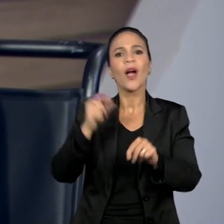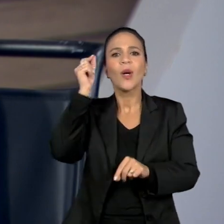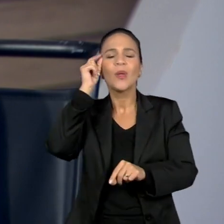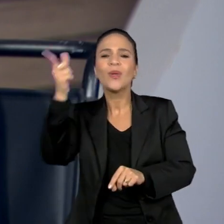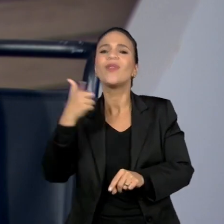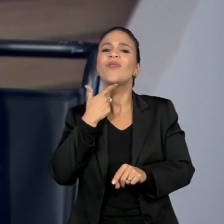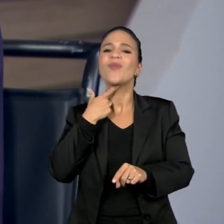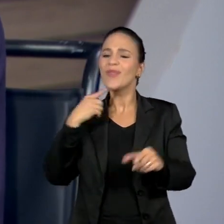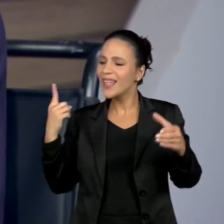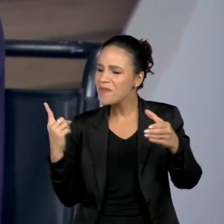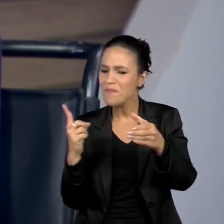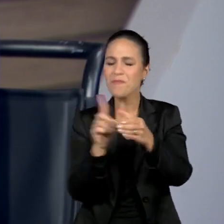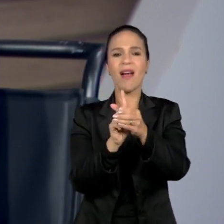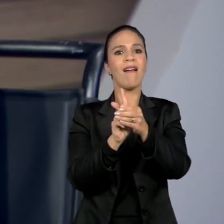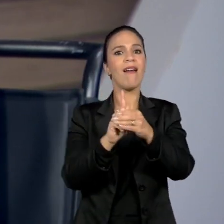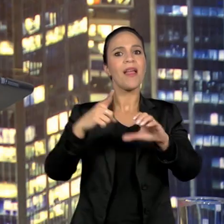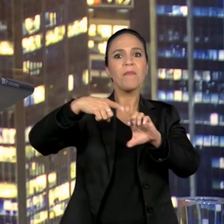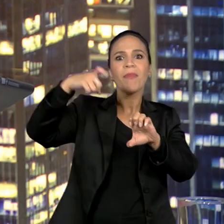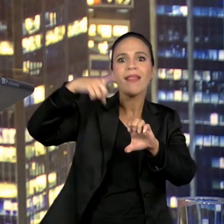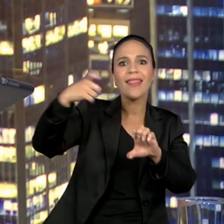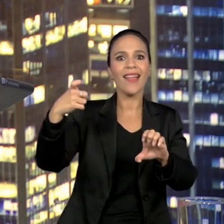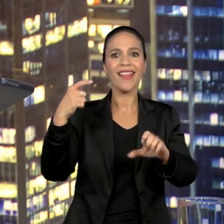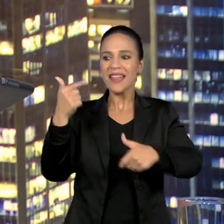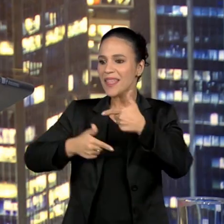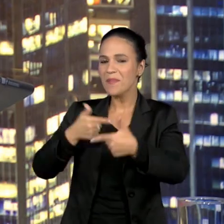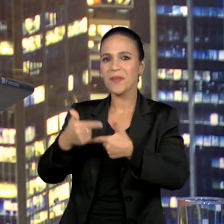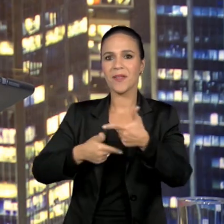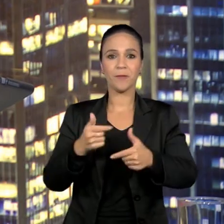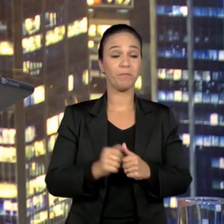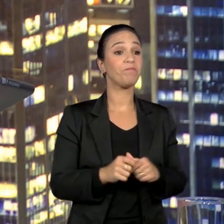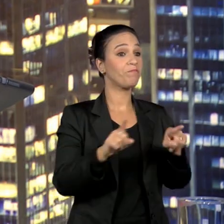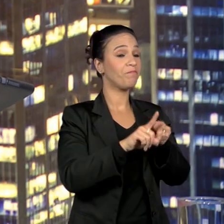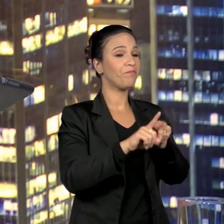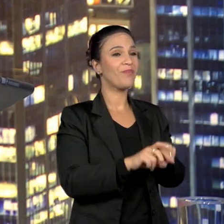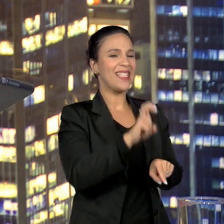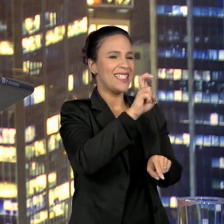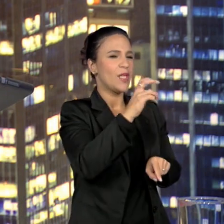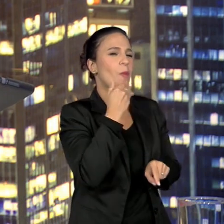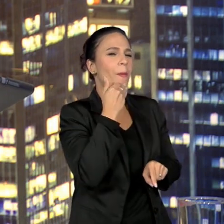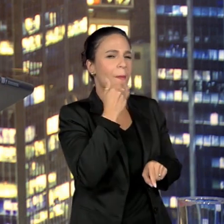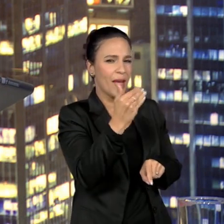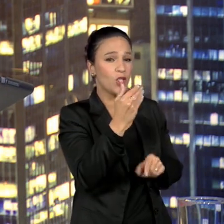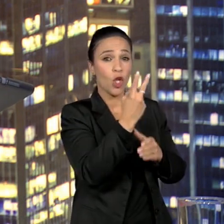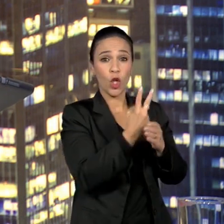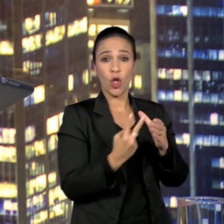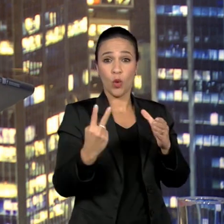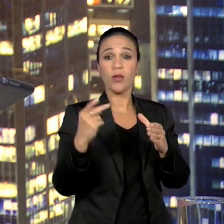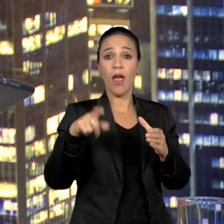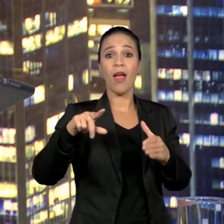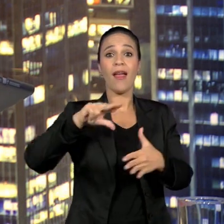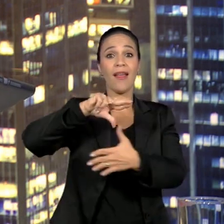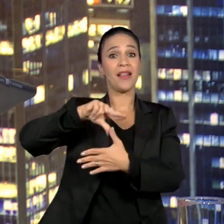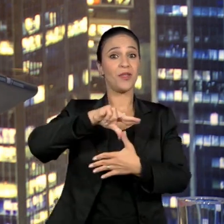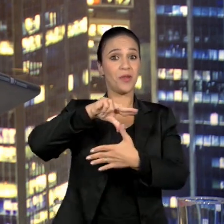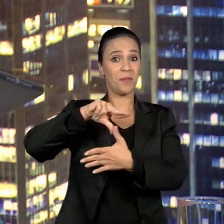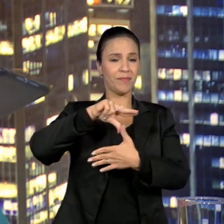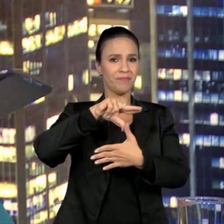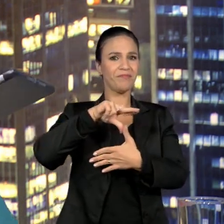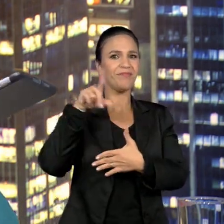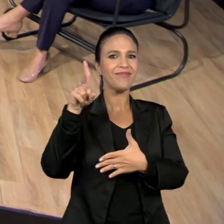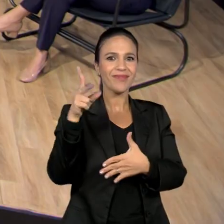para contribuir para a sociedade. E são muitos, não é? Muitíssimos. As pessoas trazem sua cultura, sua resiliência. Imagine uma família vinda